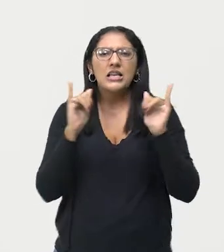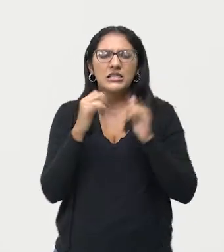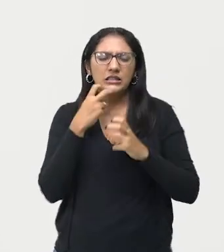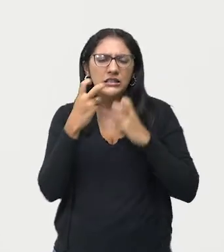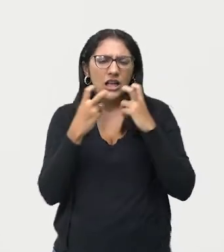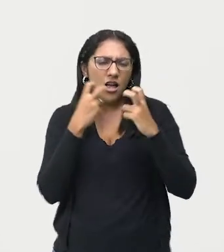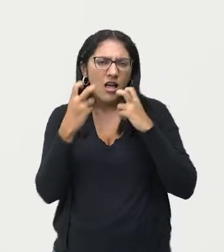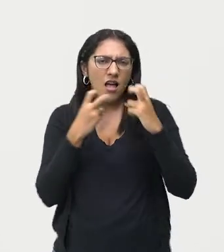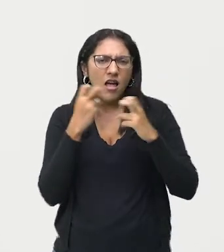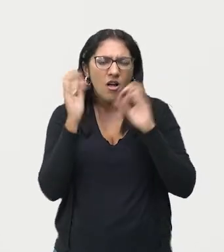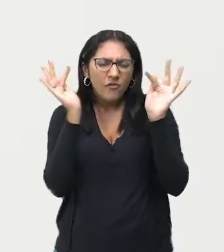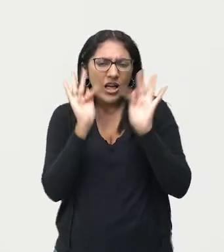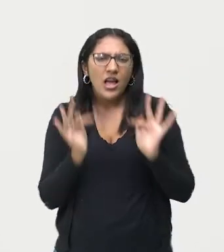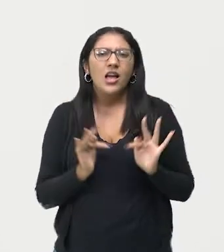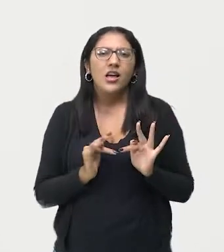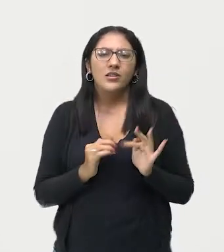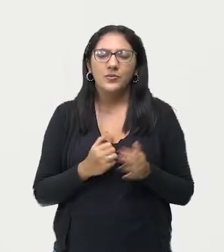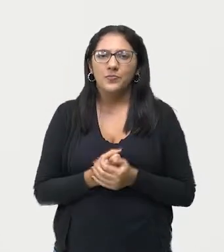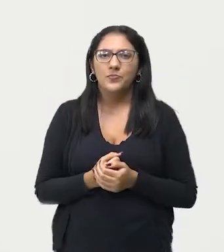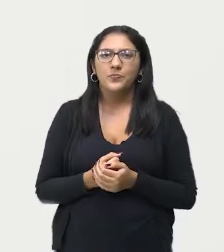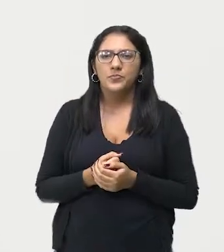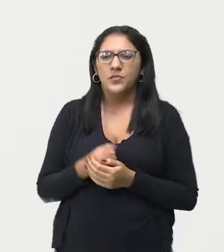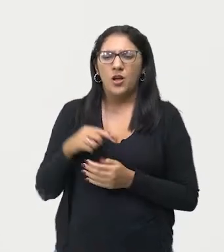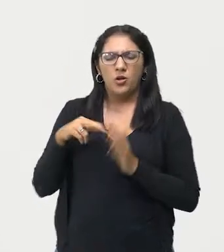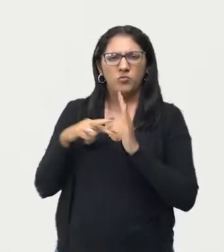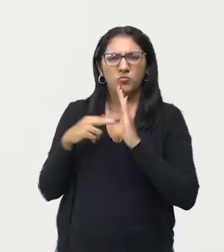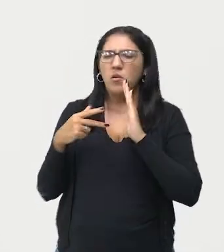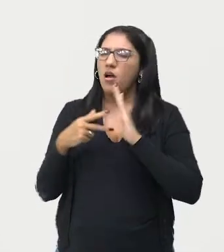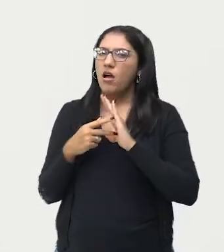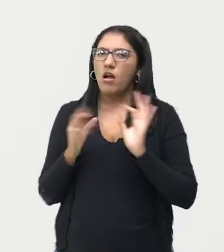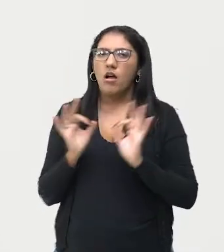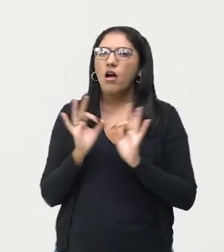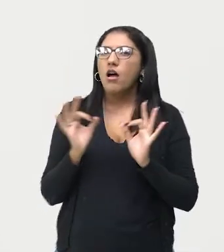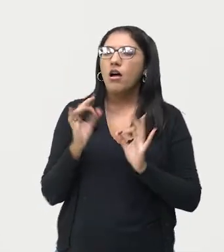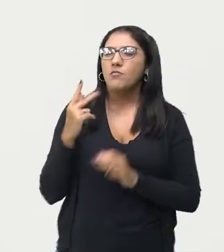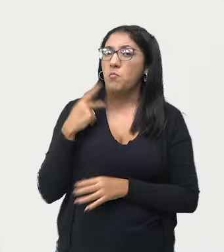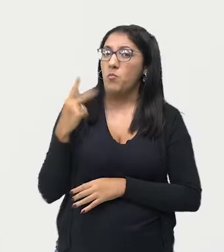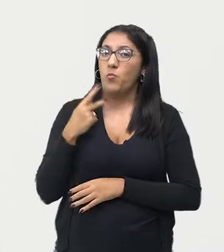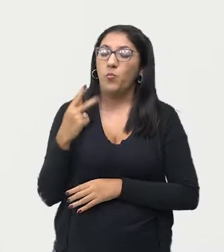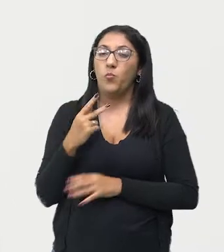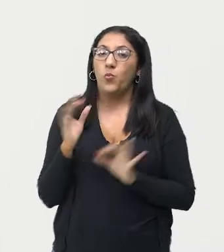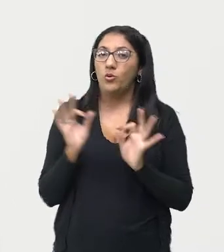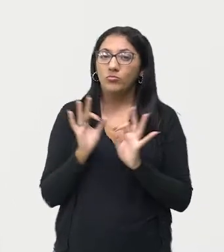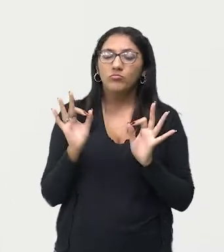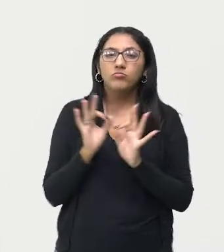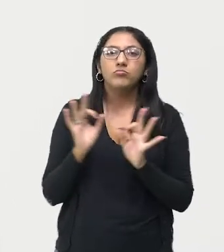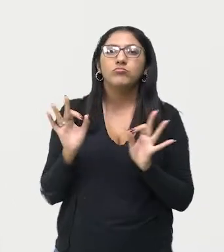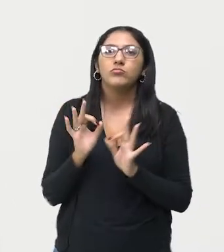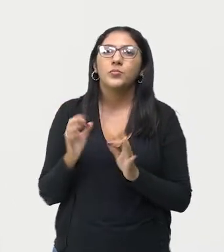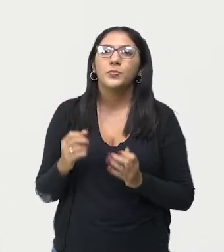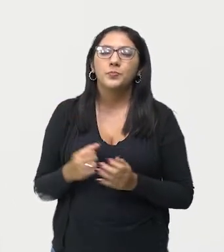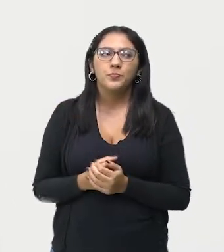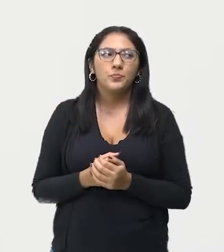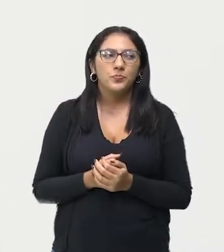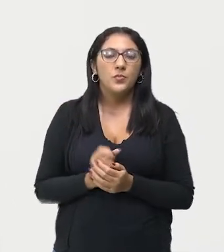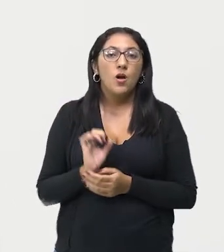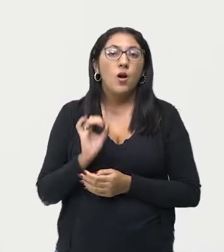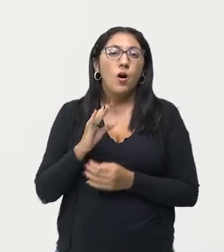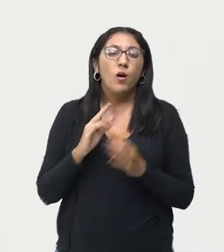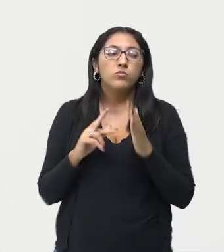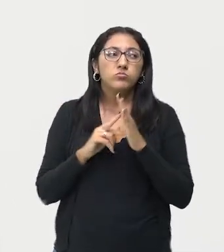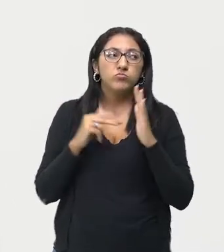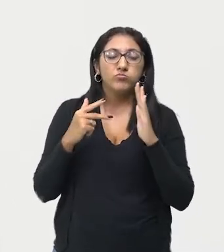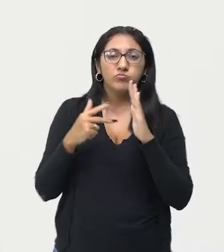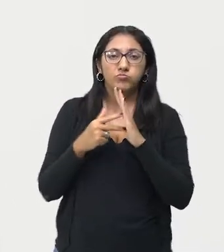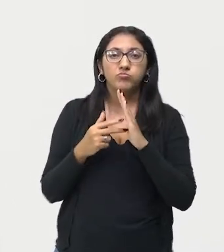ultranacionalista. E aqui não estamos falando de política. O próprio texto já faz o esclarecimento, não é? Só que